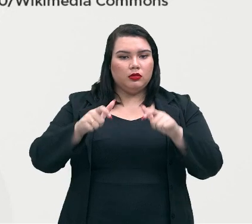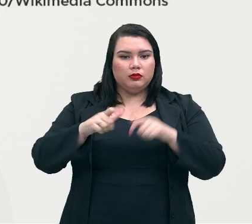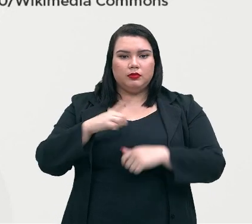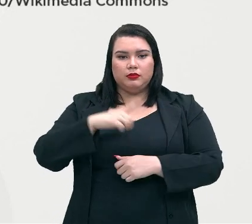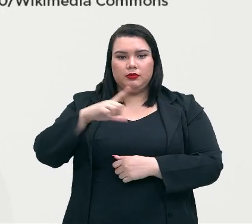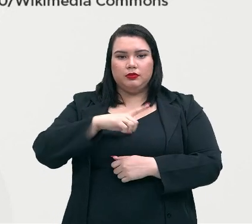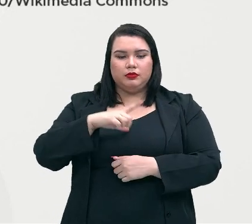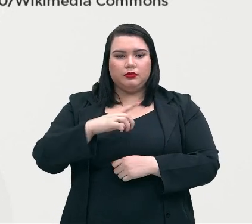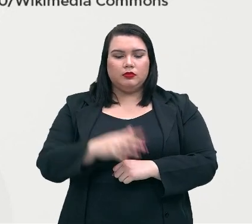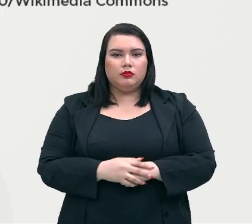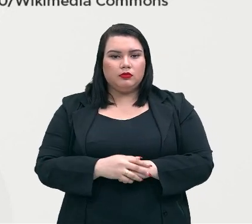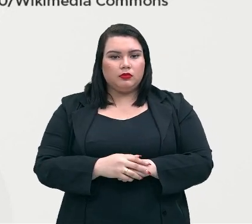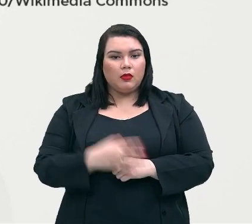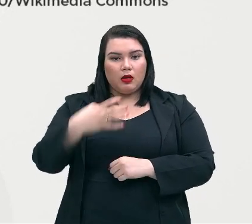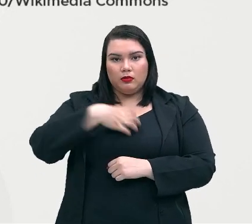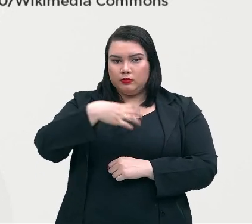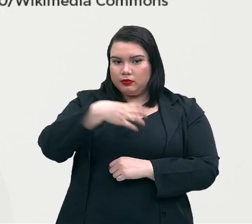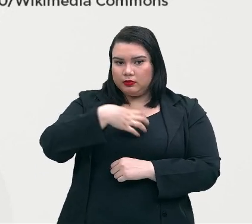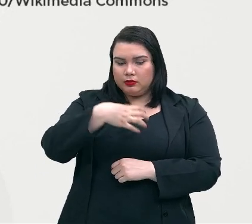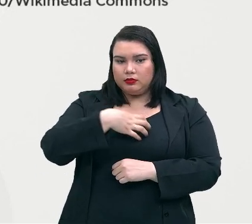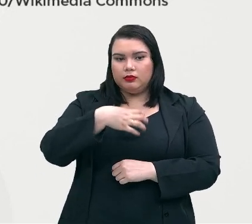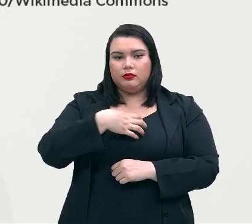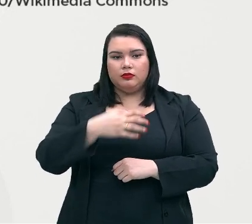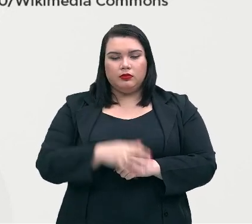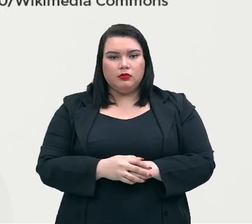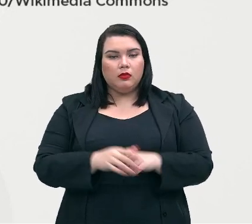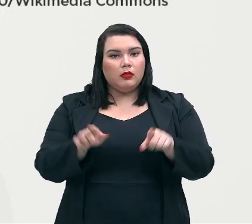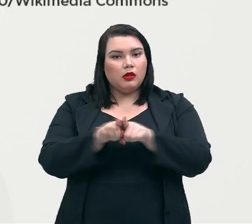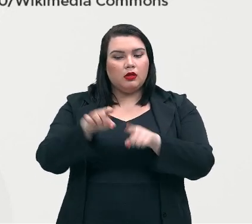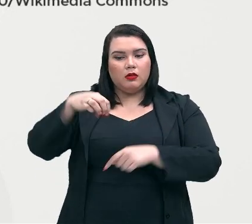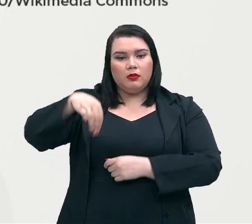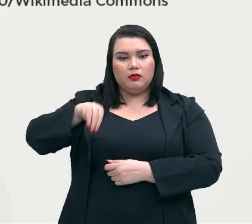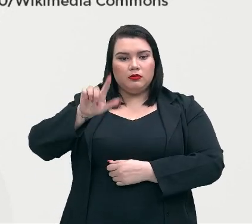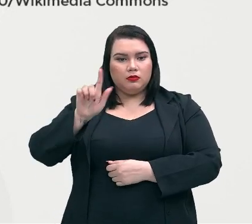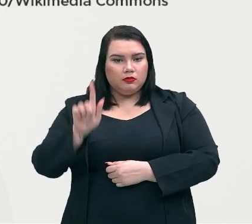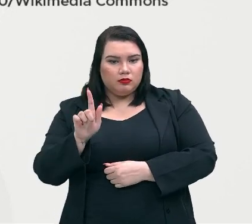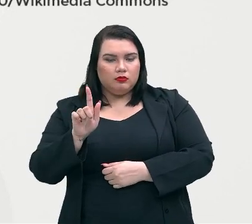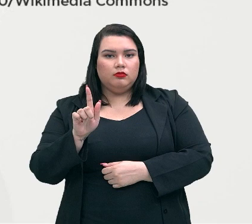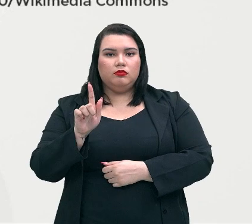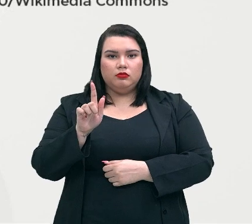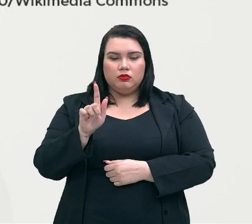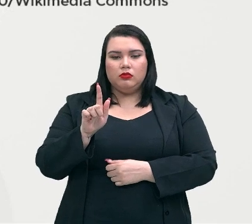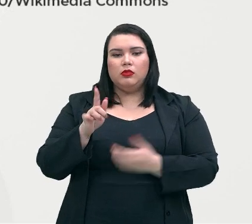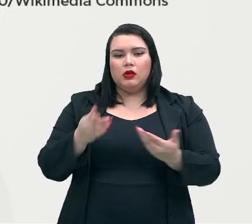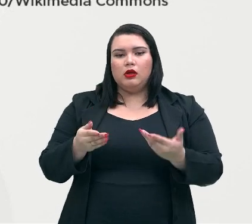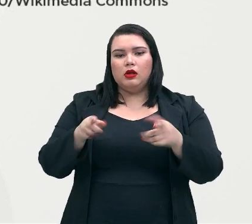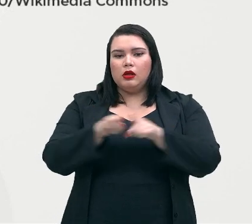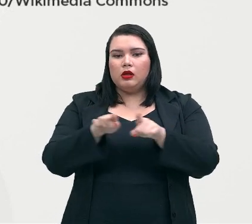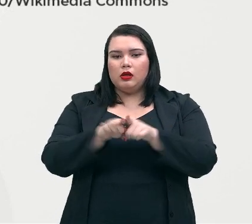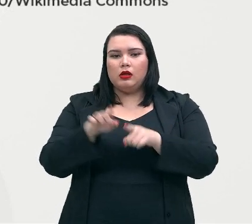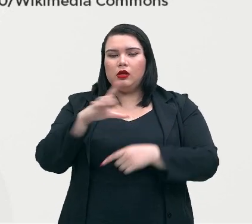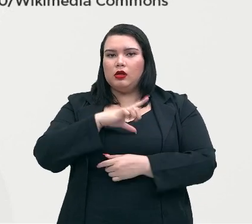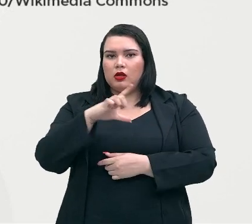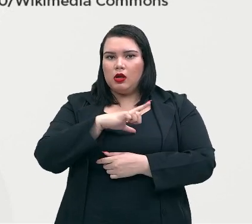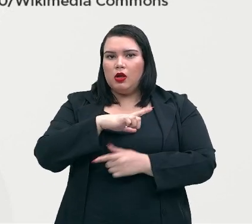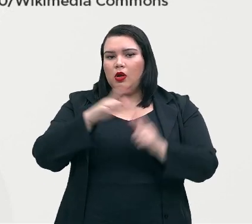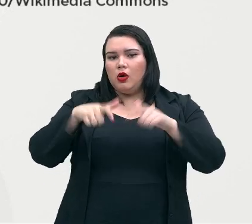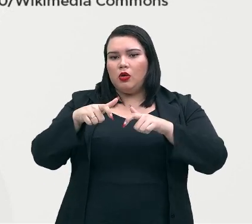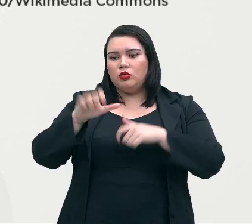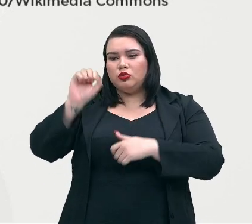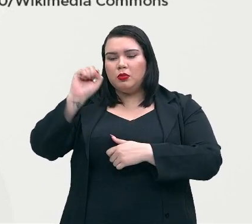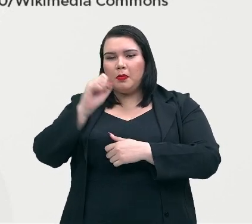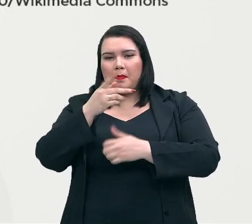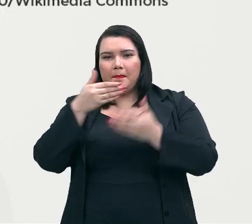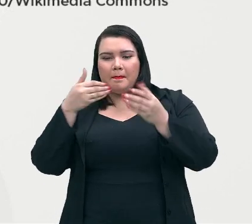teremos, vai passar pela Bahia, até mesmo por Minas Gerais, né? Um estado que já vai estar na região